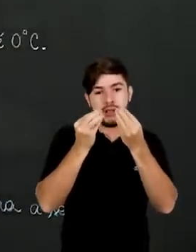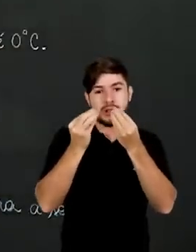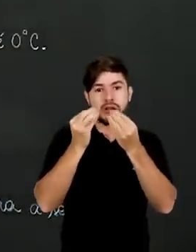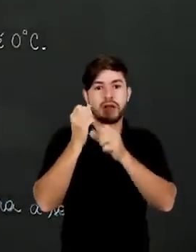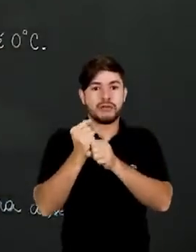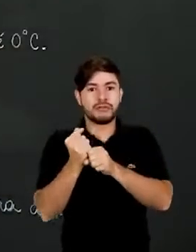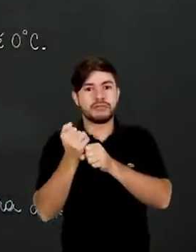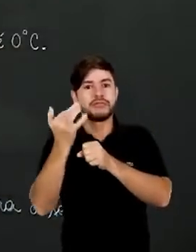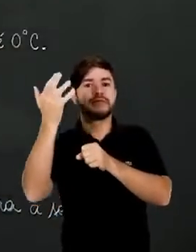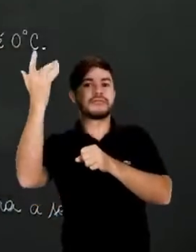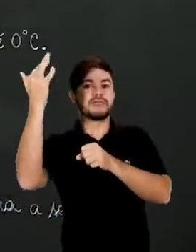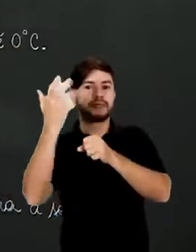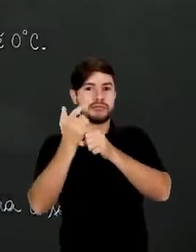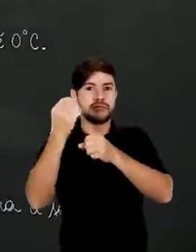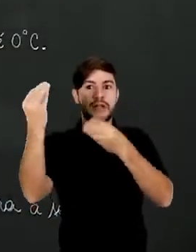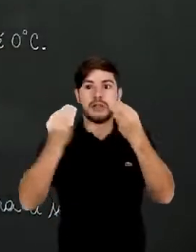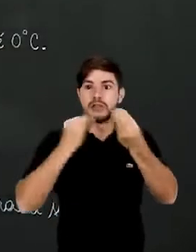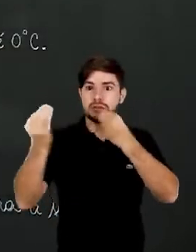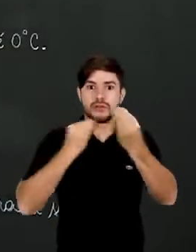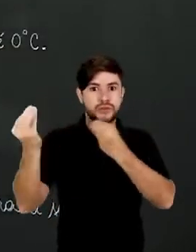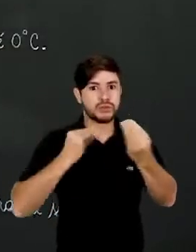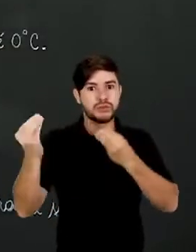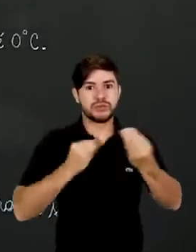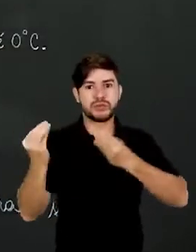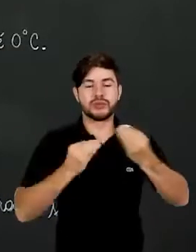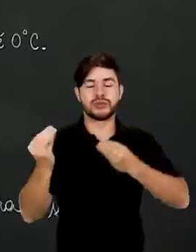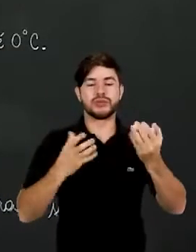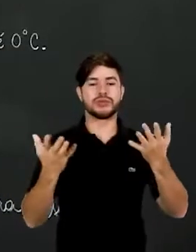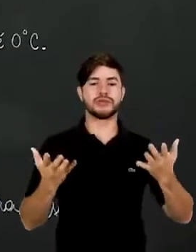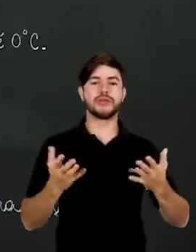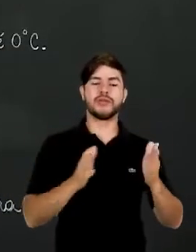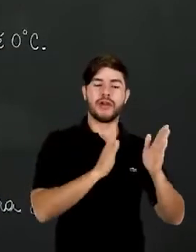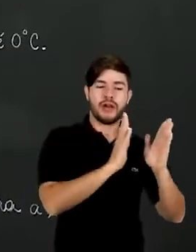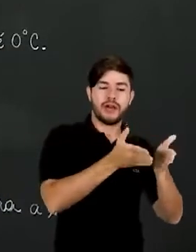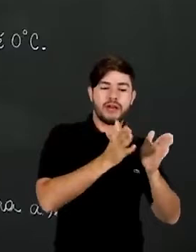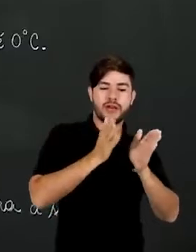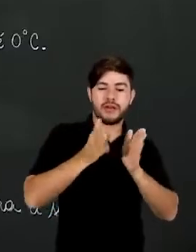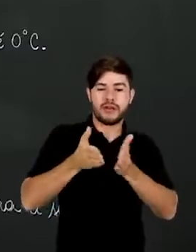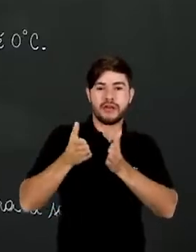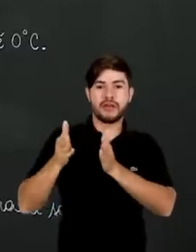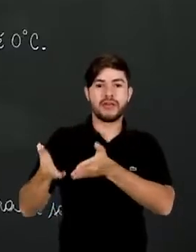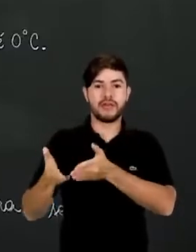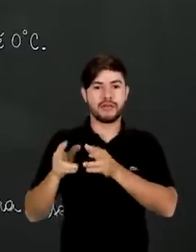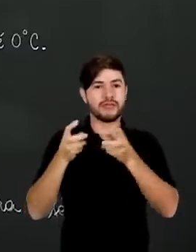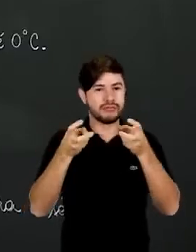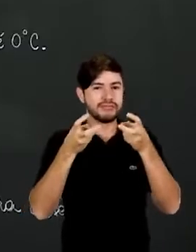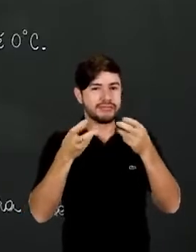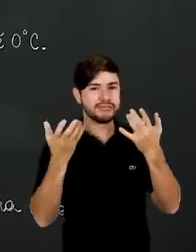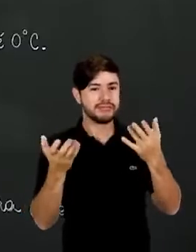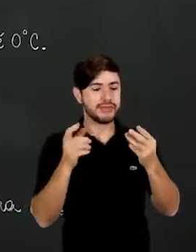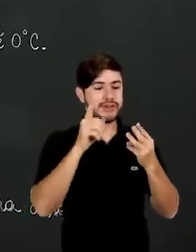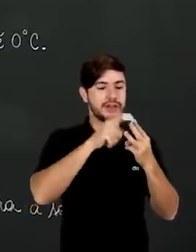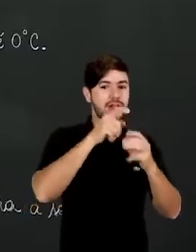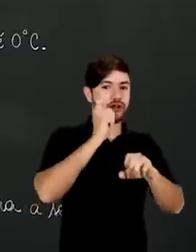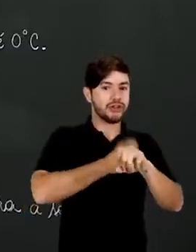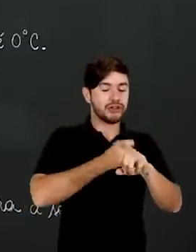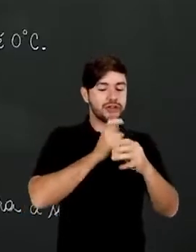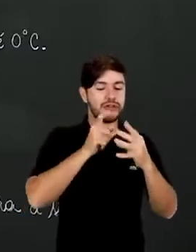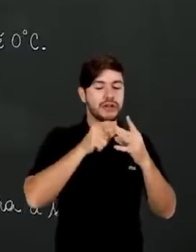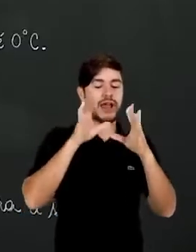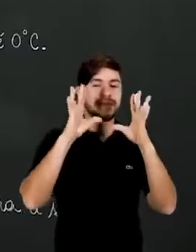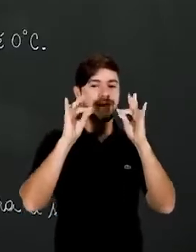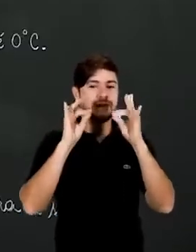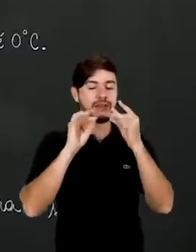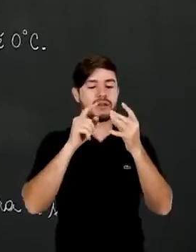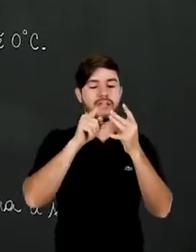chego no estado gasoso de alta agitação. Então você viu que a gente foi passando, eu fui mudando de estado. Eu fui do sólido para o líquido, do líquido